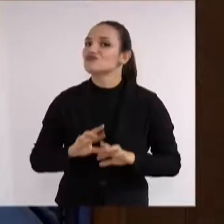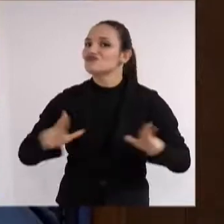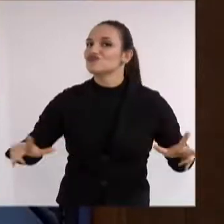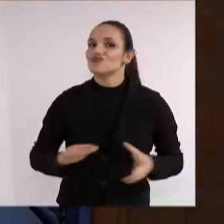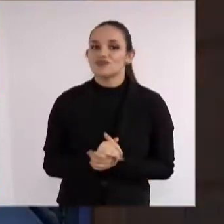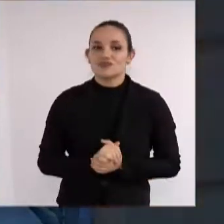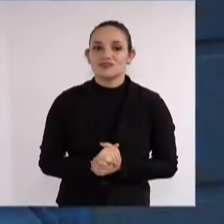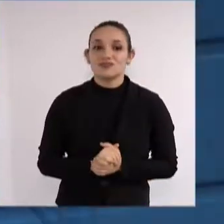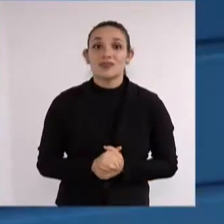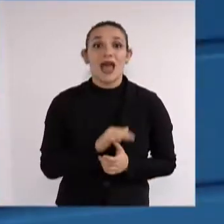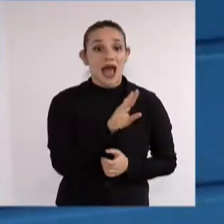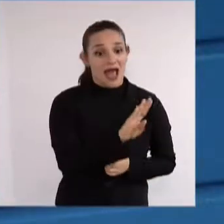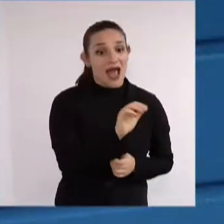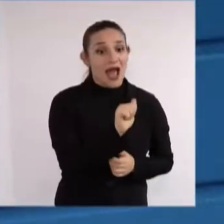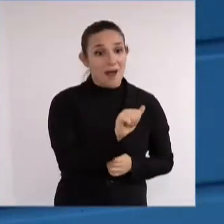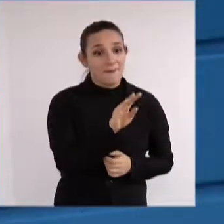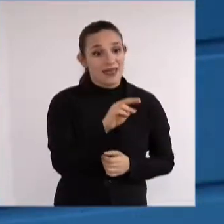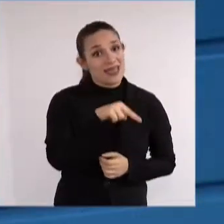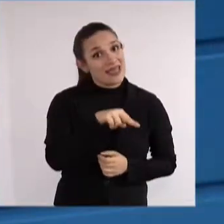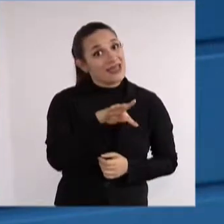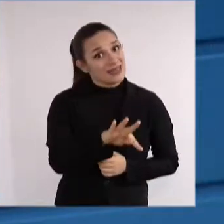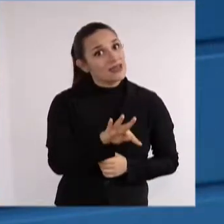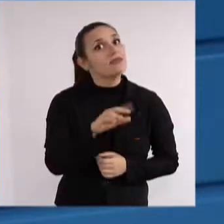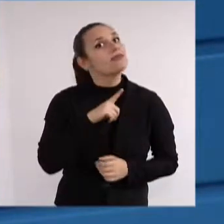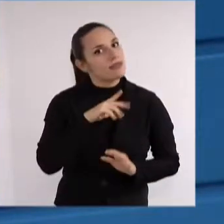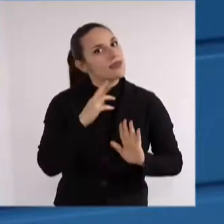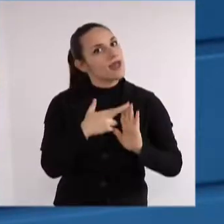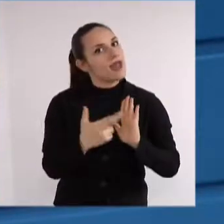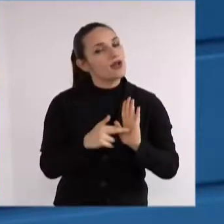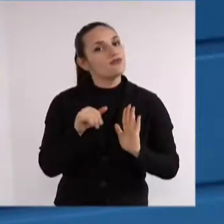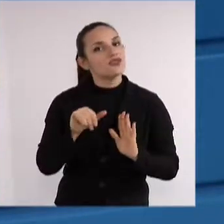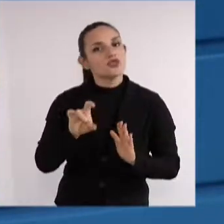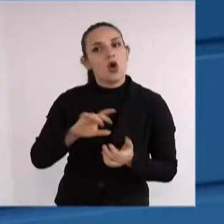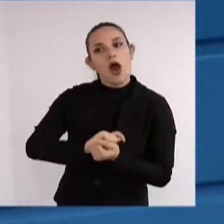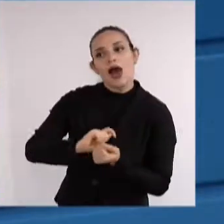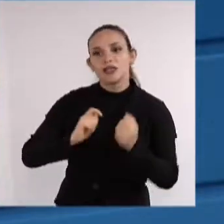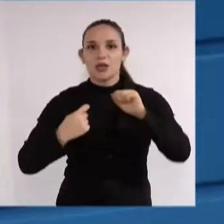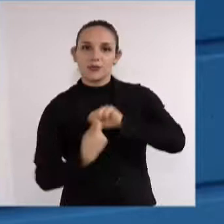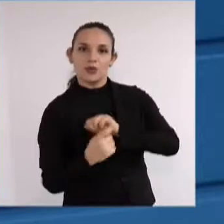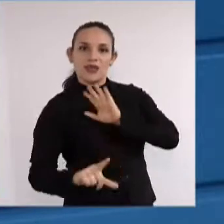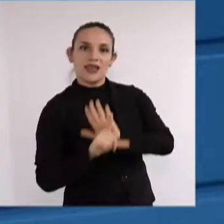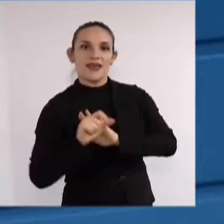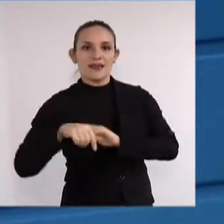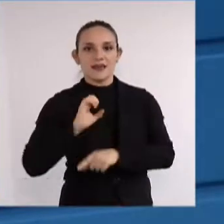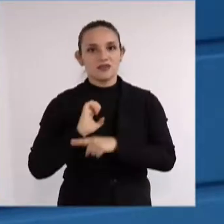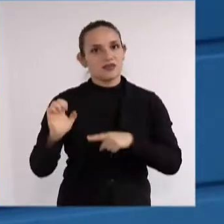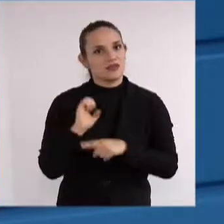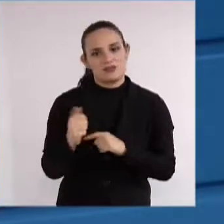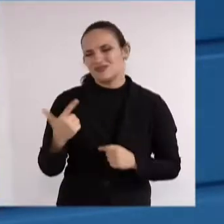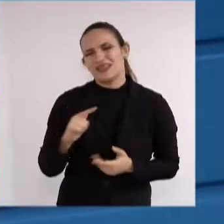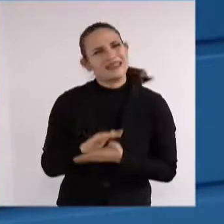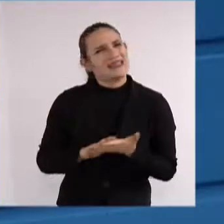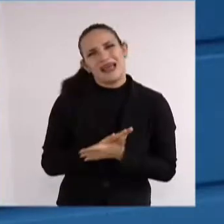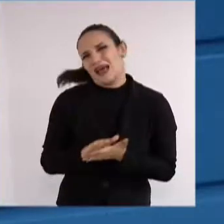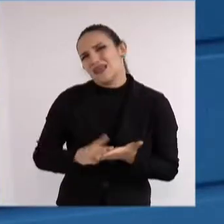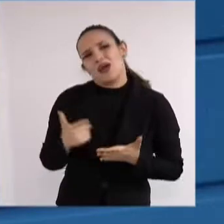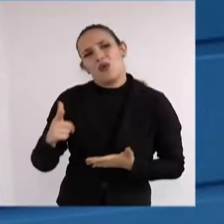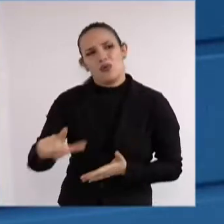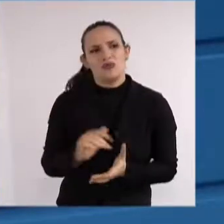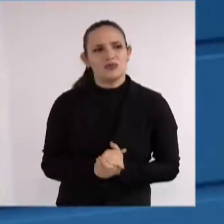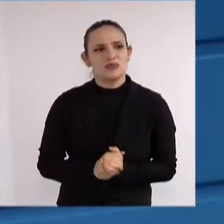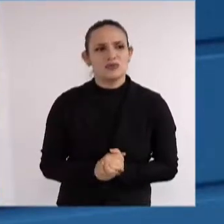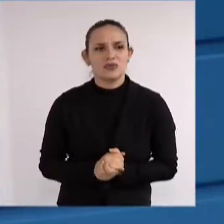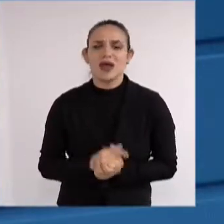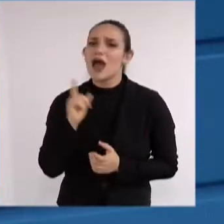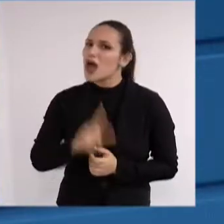a própria ABNT regulamenta. Você só está ajustando no nosso Estado. Você não está pedindo nada demais. É só